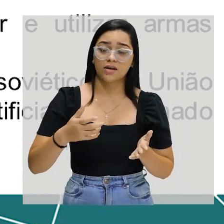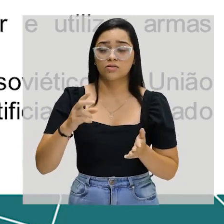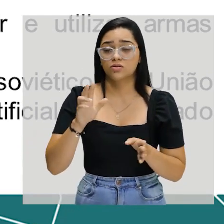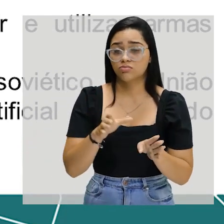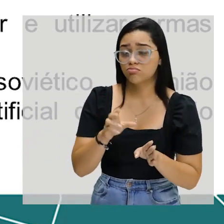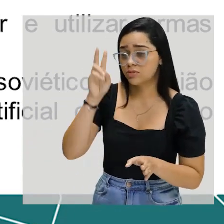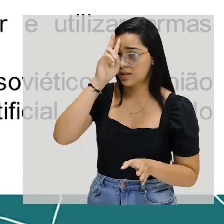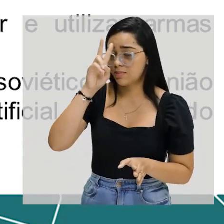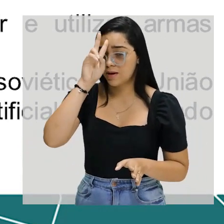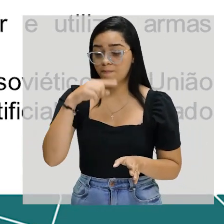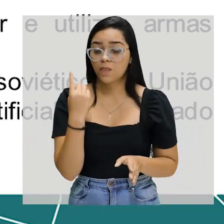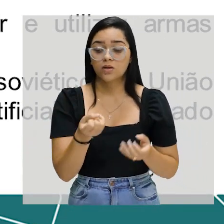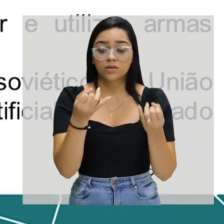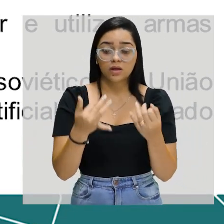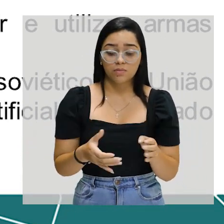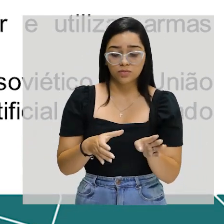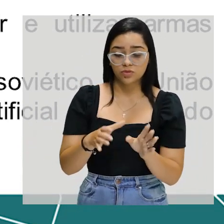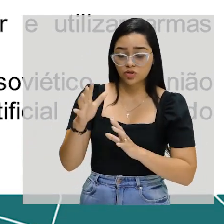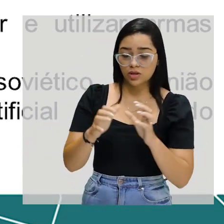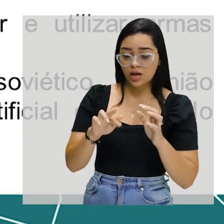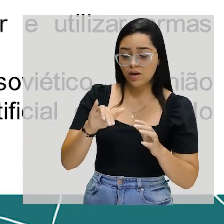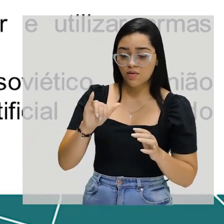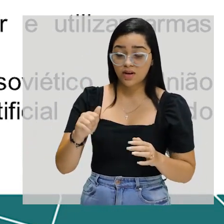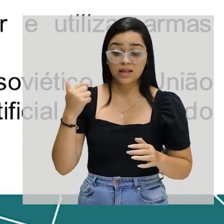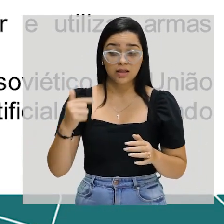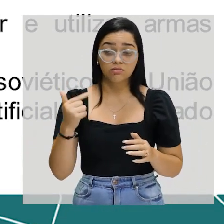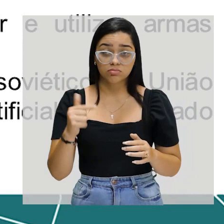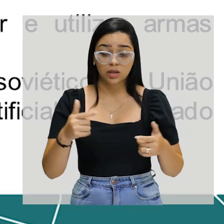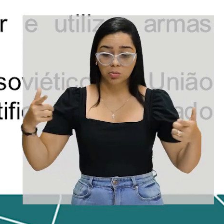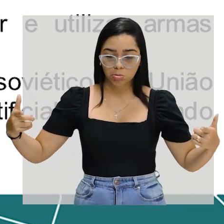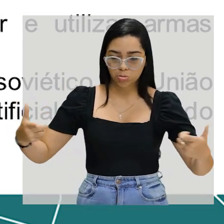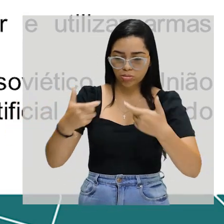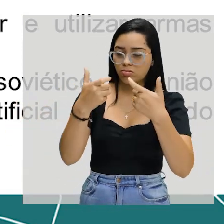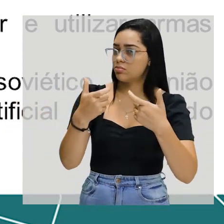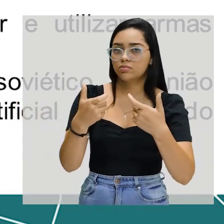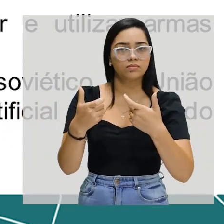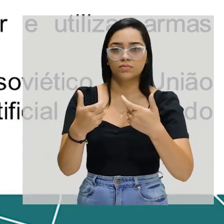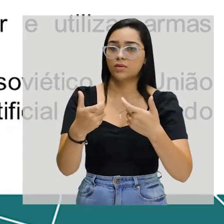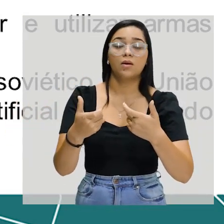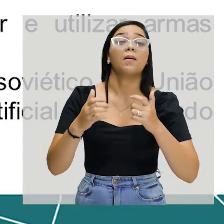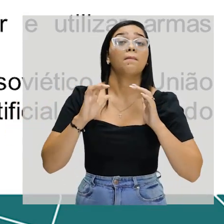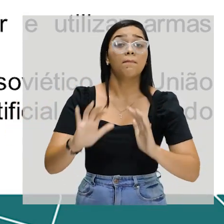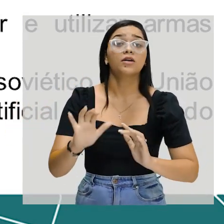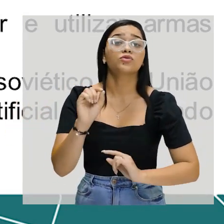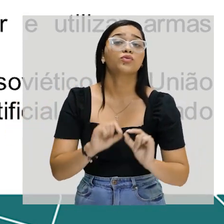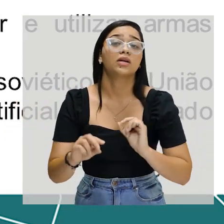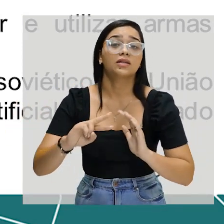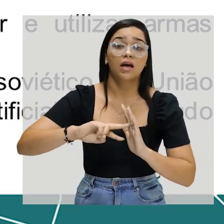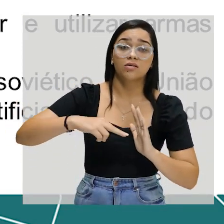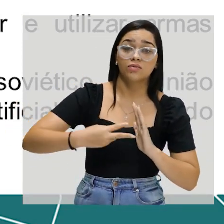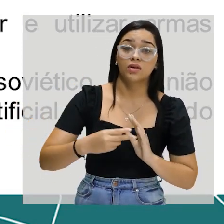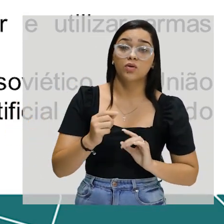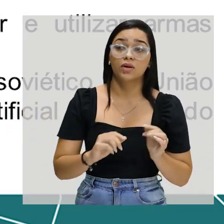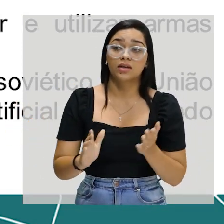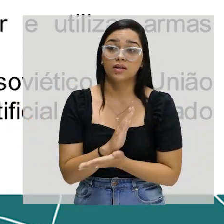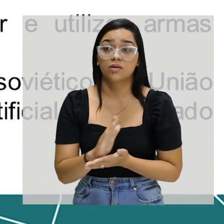uma coisa importante quando a gente fala de guerra fria não houve de fato um conflito direto entre Estados Unidos e União Soviética Mas isso não significa dizer que